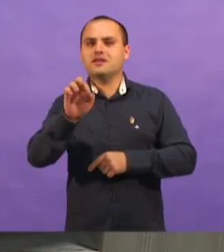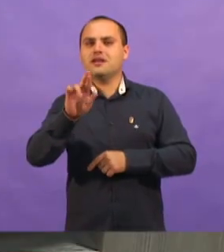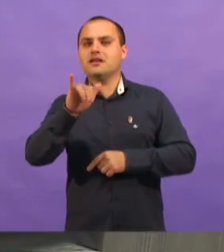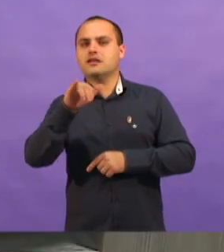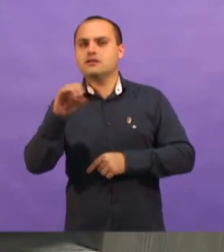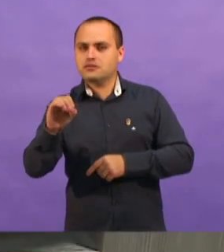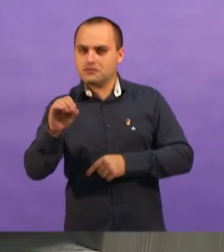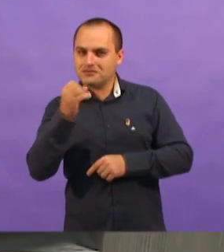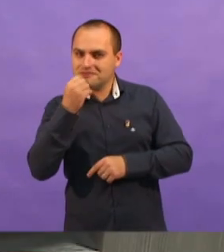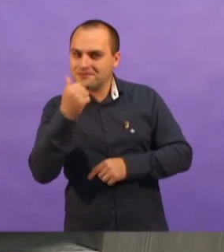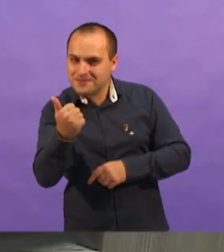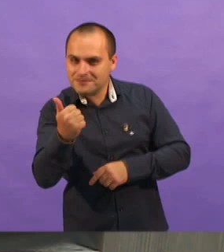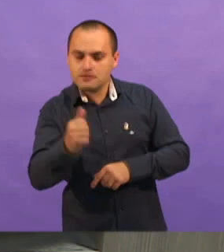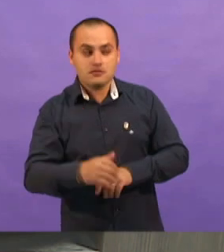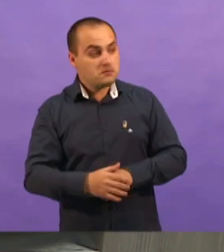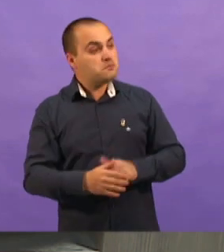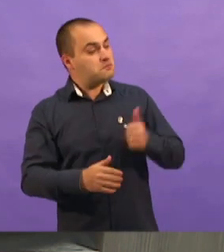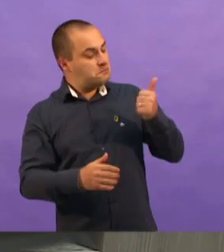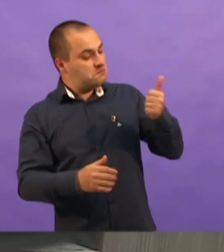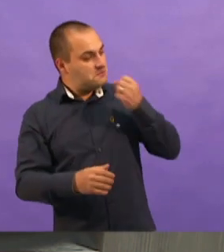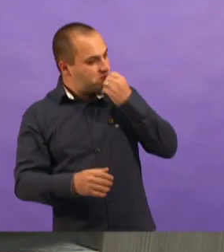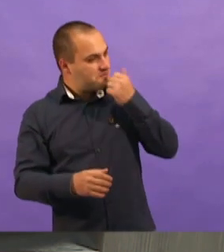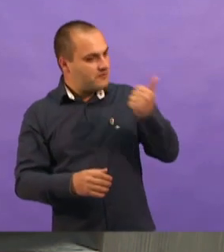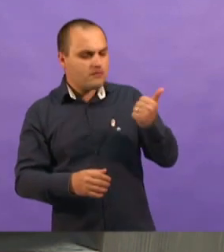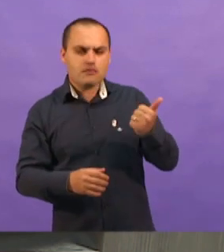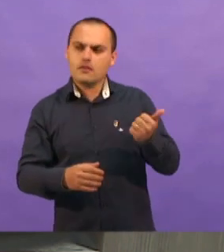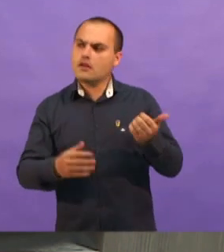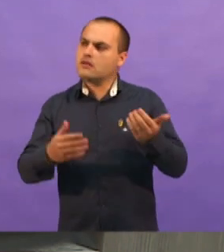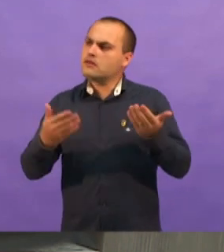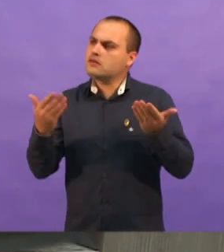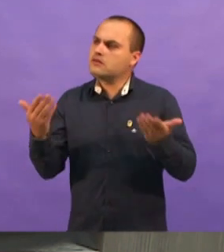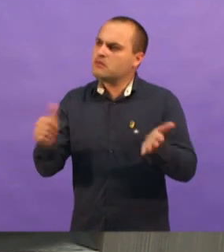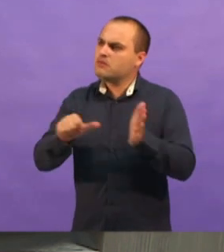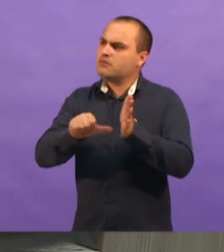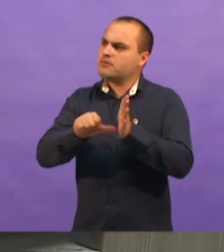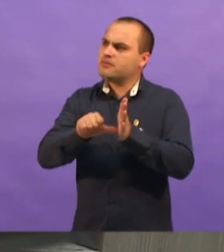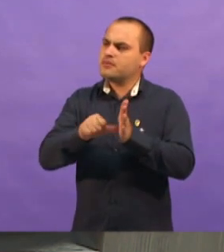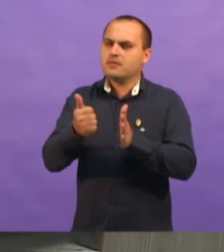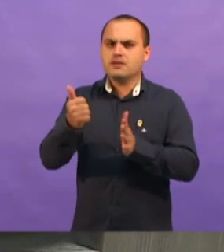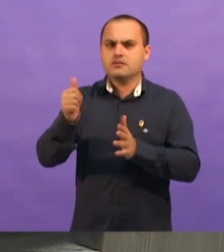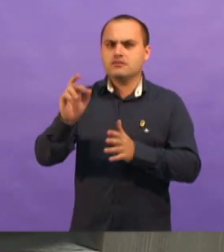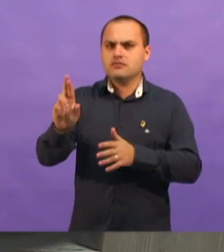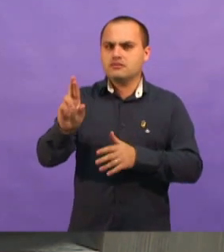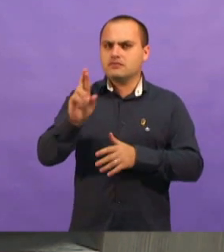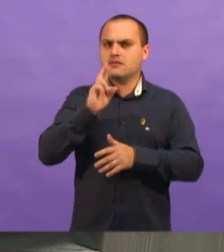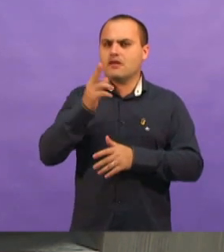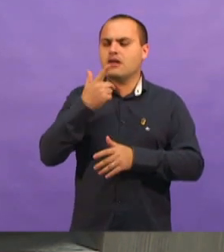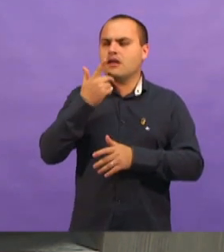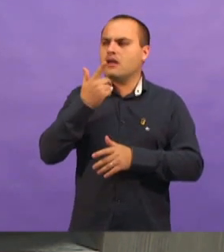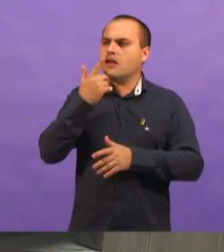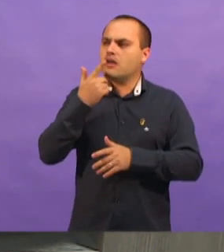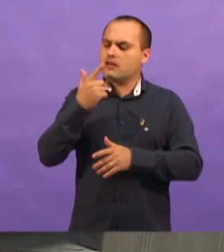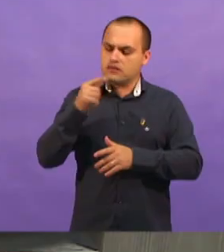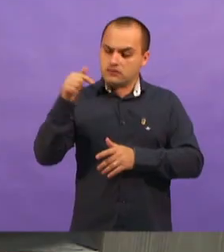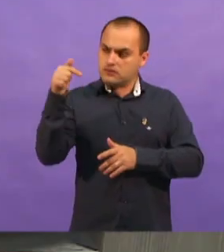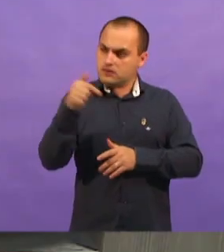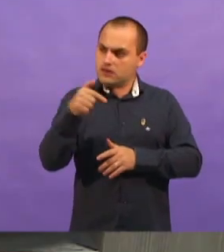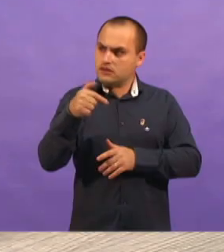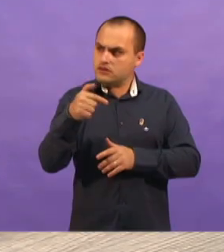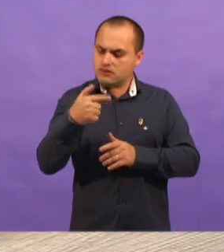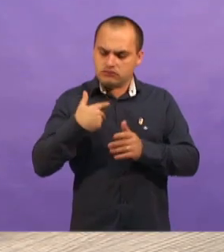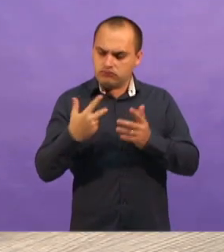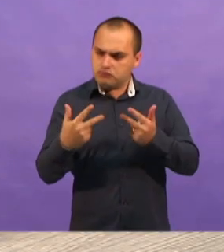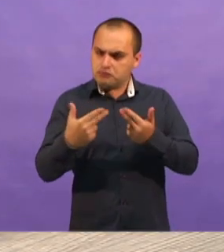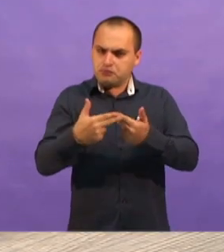Rogério, conta pra gente a respeito, primeiro, da solenidade de lançamento desse anuário ocorrida no dia 25 de setembro de